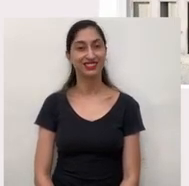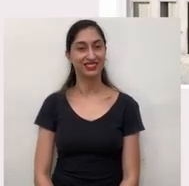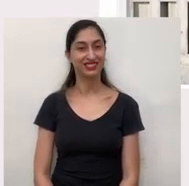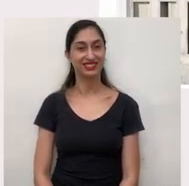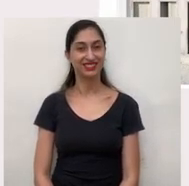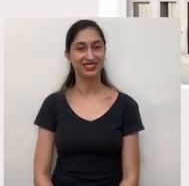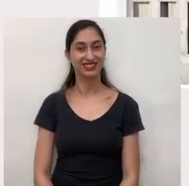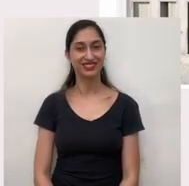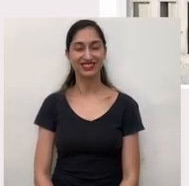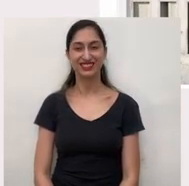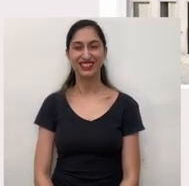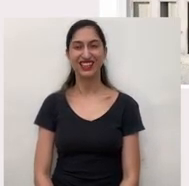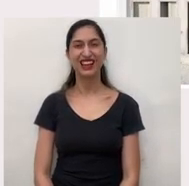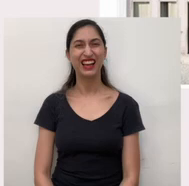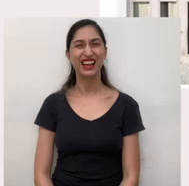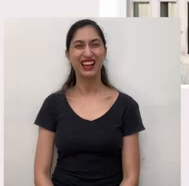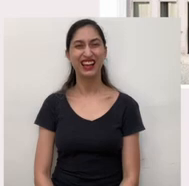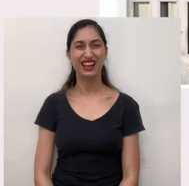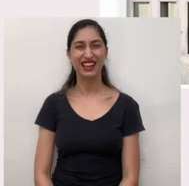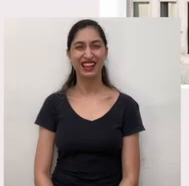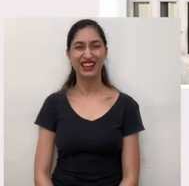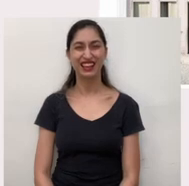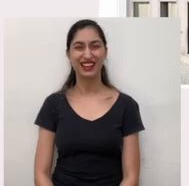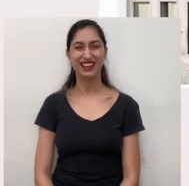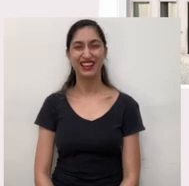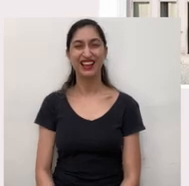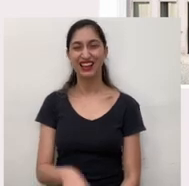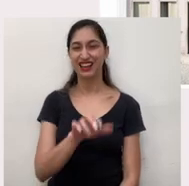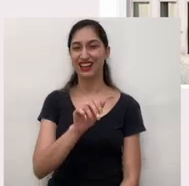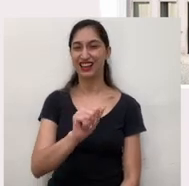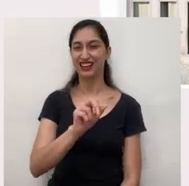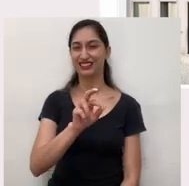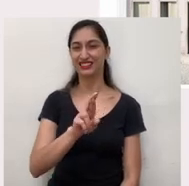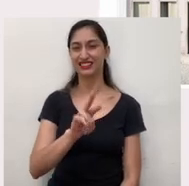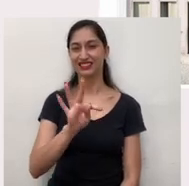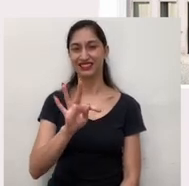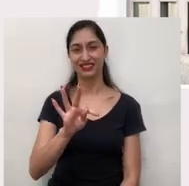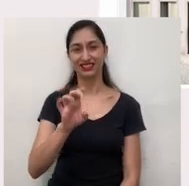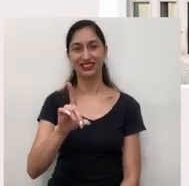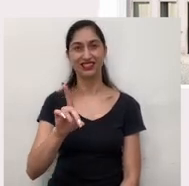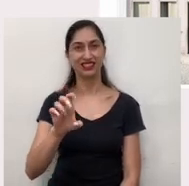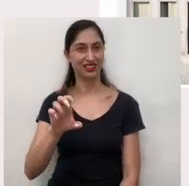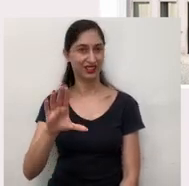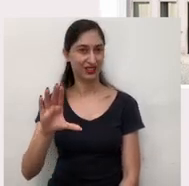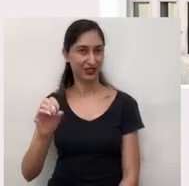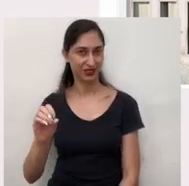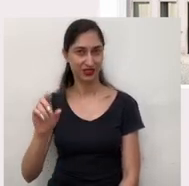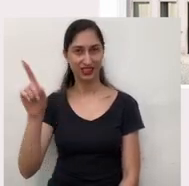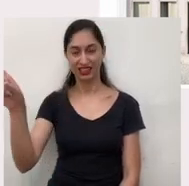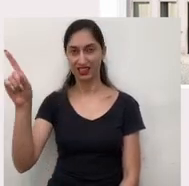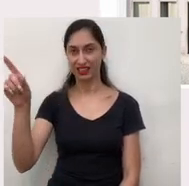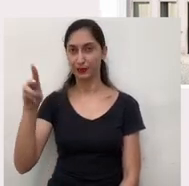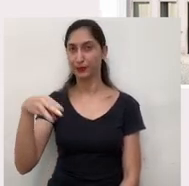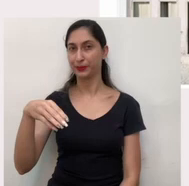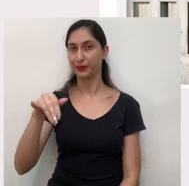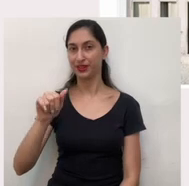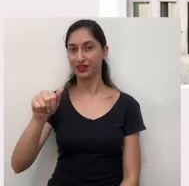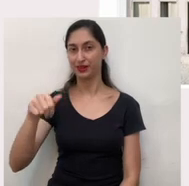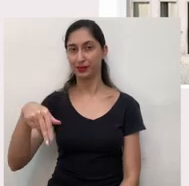brasileiro, mas a gente também tem que dar um crédito aí para o Art Deco de Miami, né? Essas arquiteturas têm